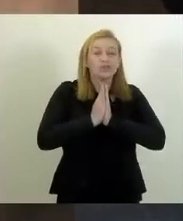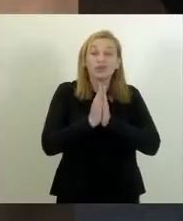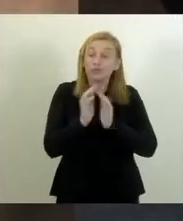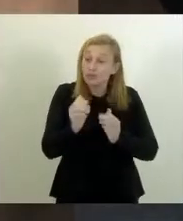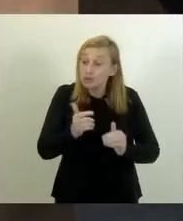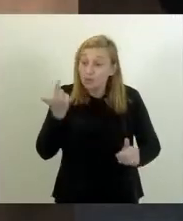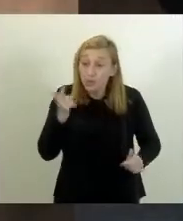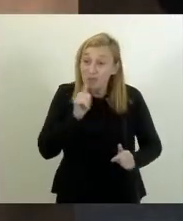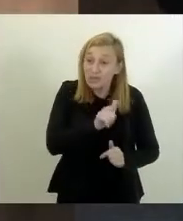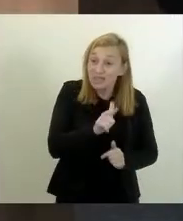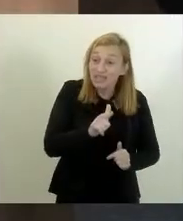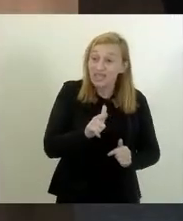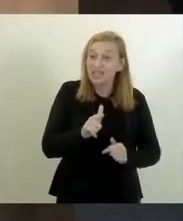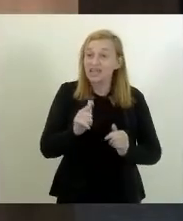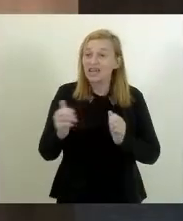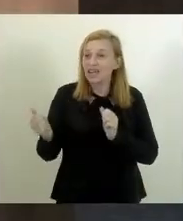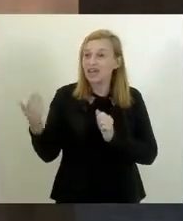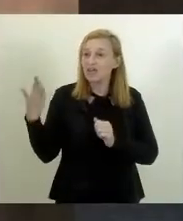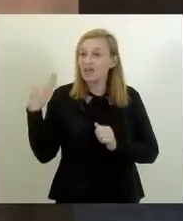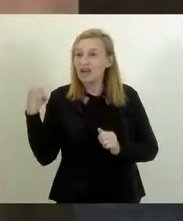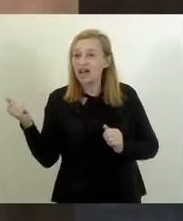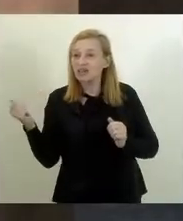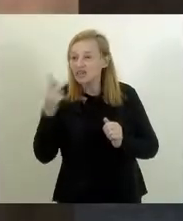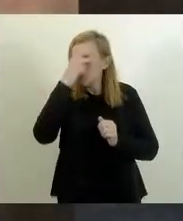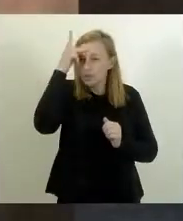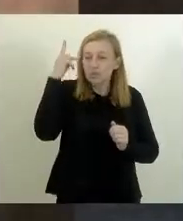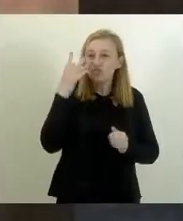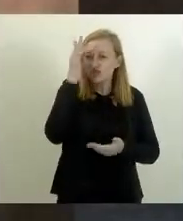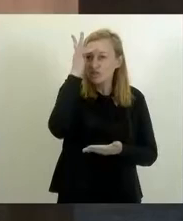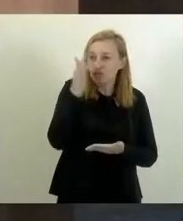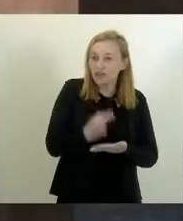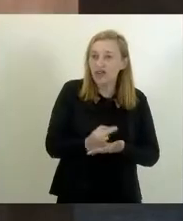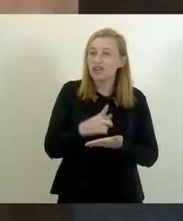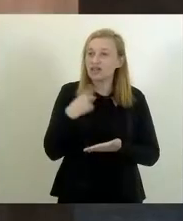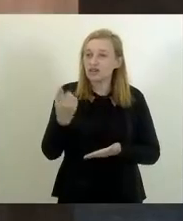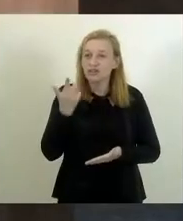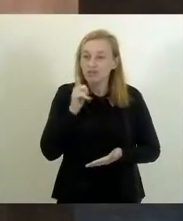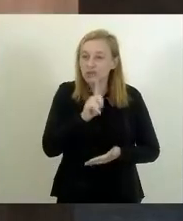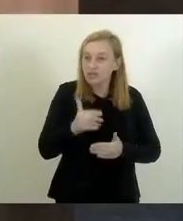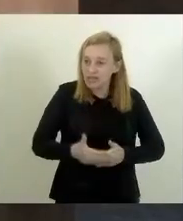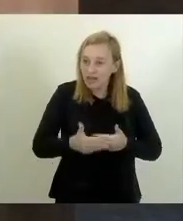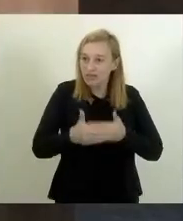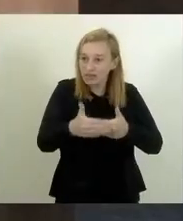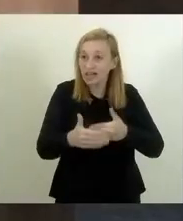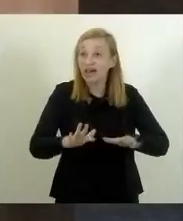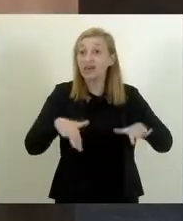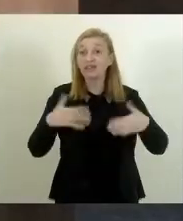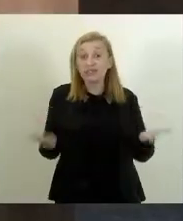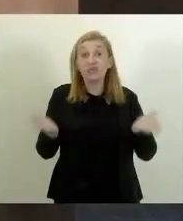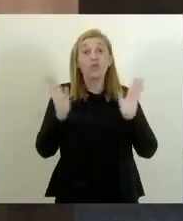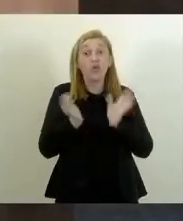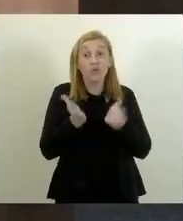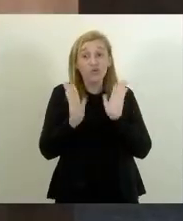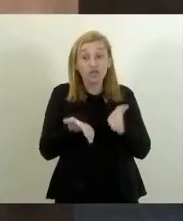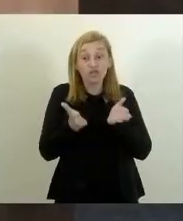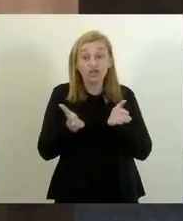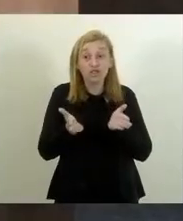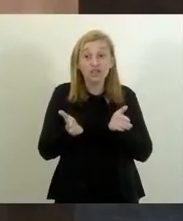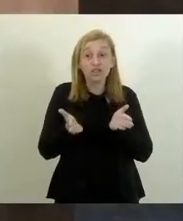ganhar. É ao lado das pessoas de boa fé que nós vamos avançar. Então, hoje eu